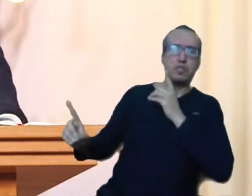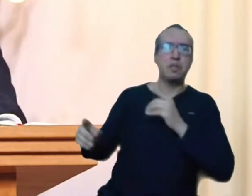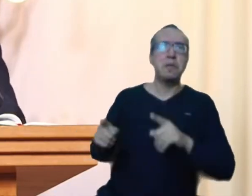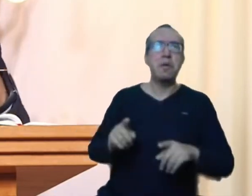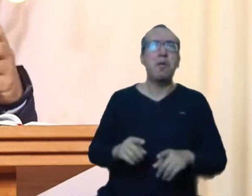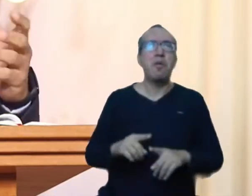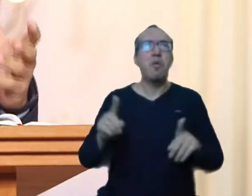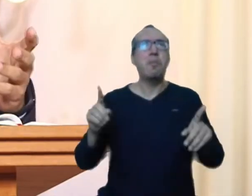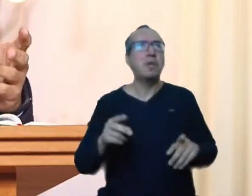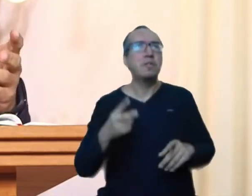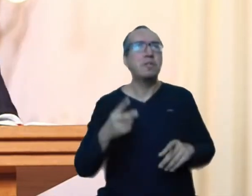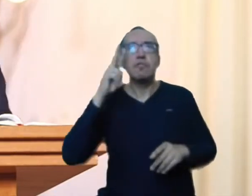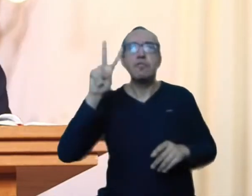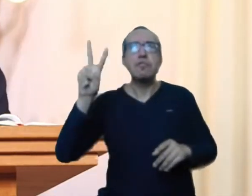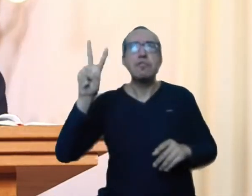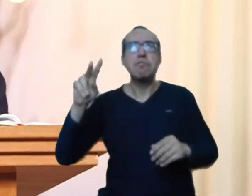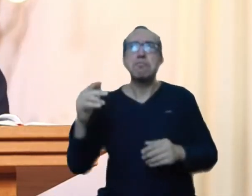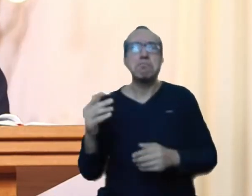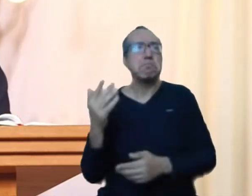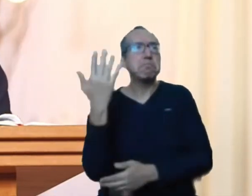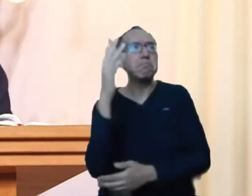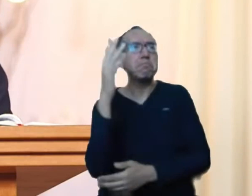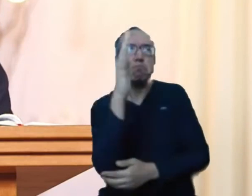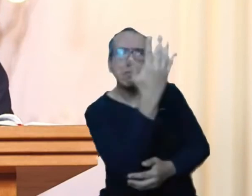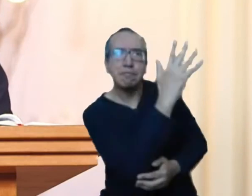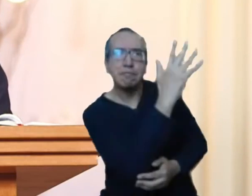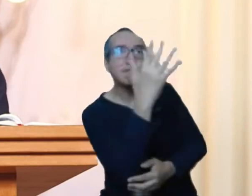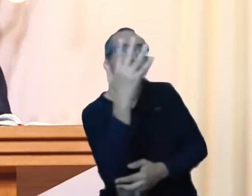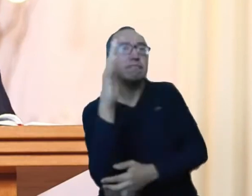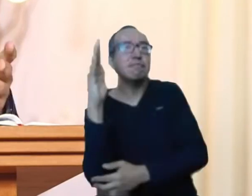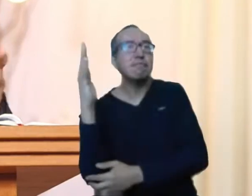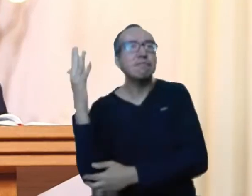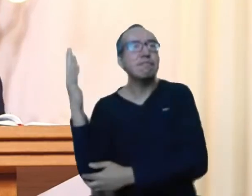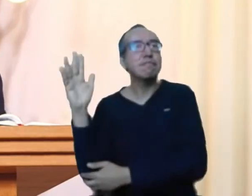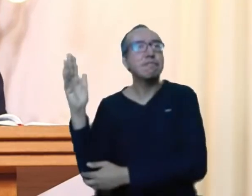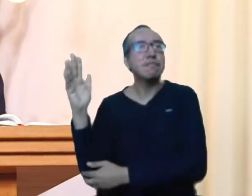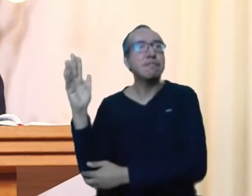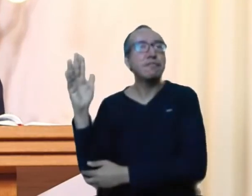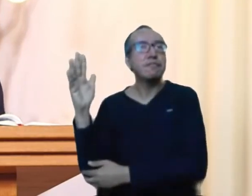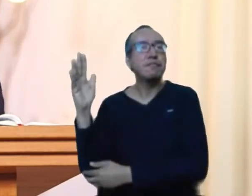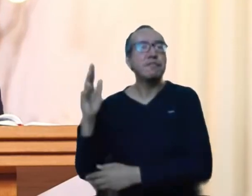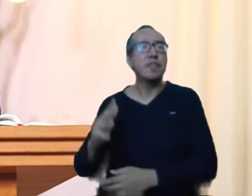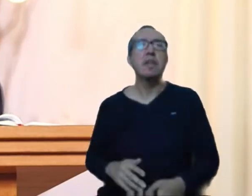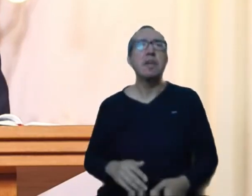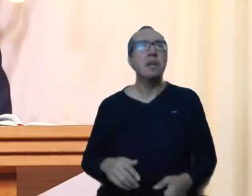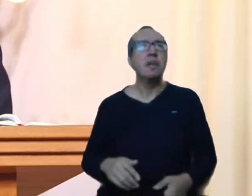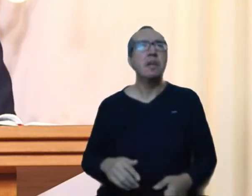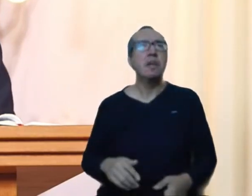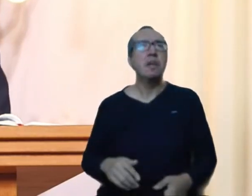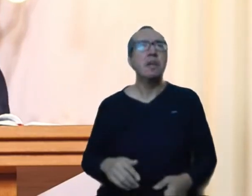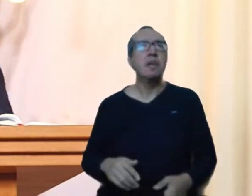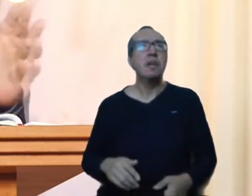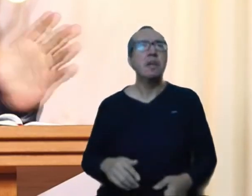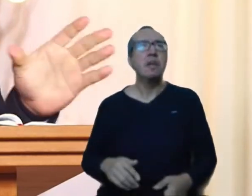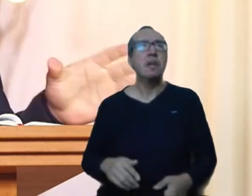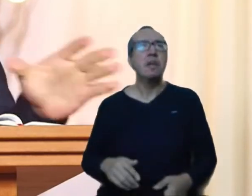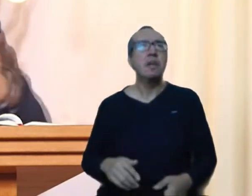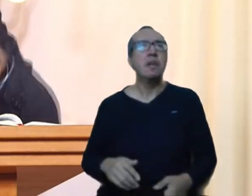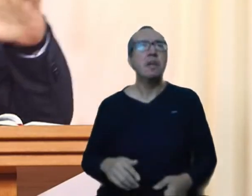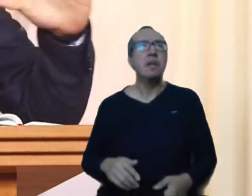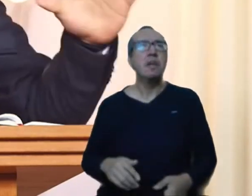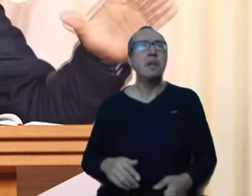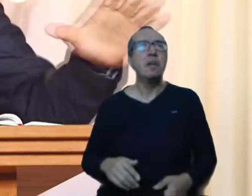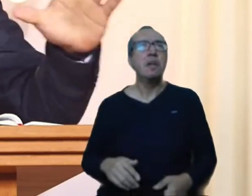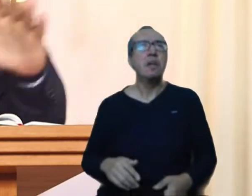Imagina, não era uma cidade pequena, Troade. Era uma cidade importante, era uma cidade grande. Talvez tinha muitas coisas,